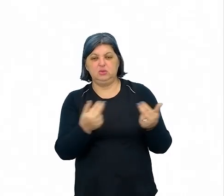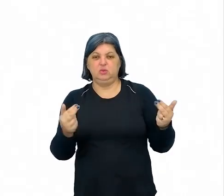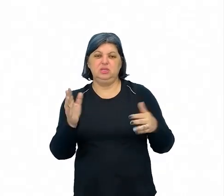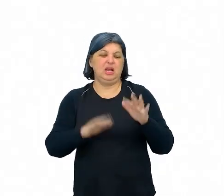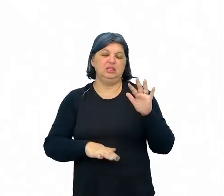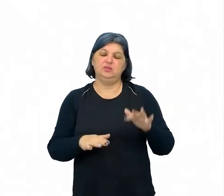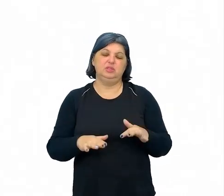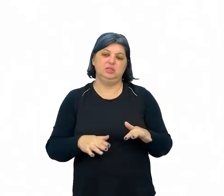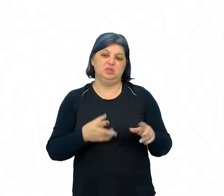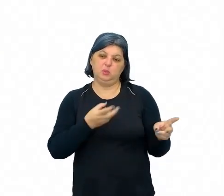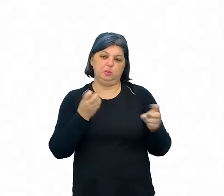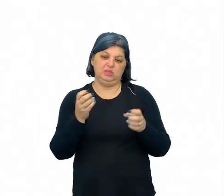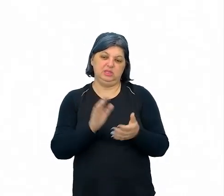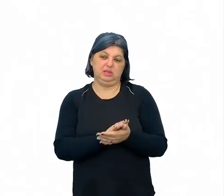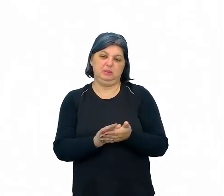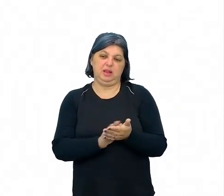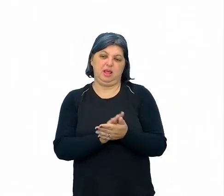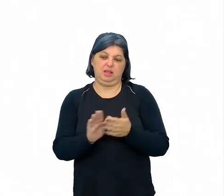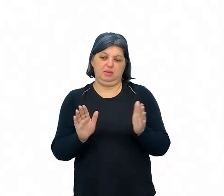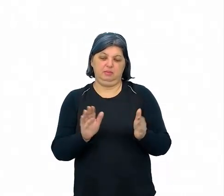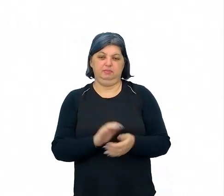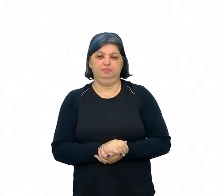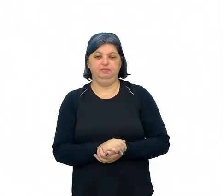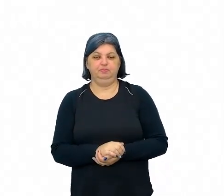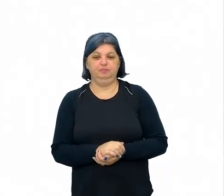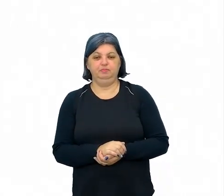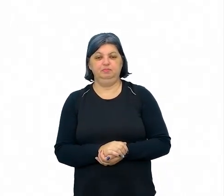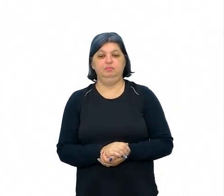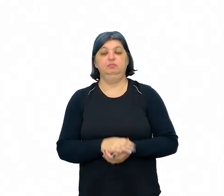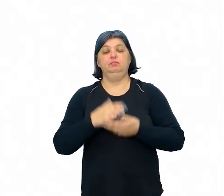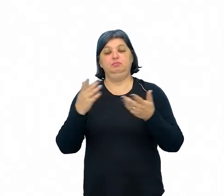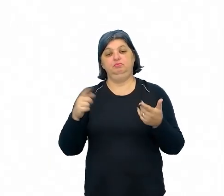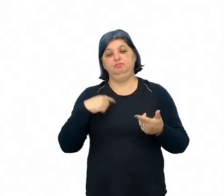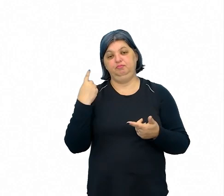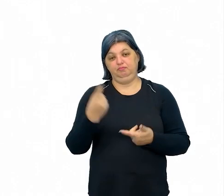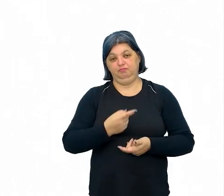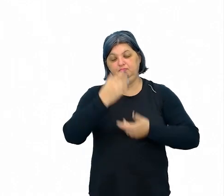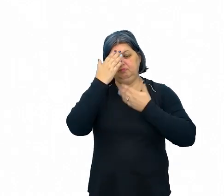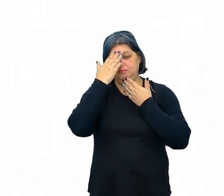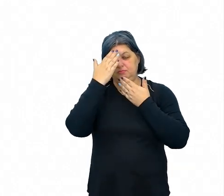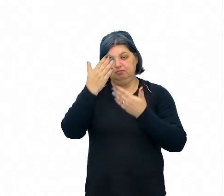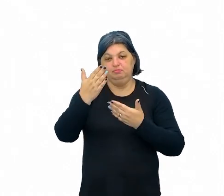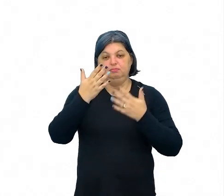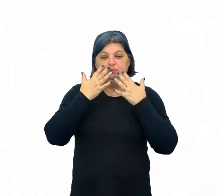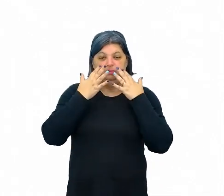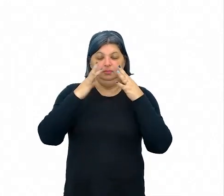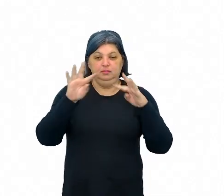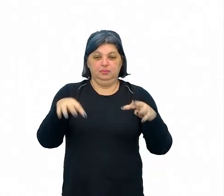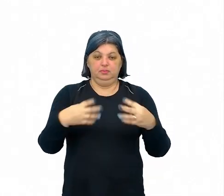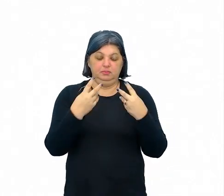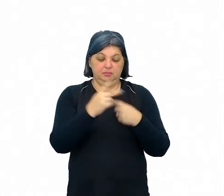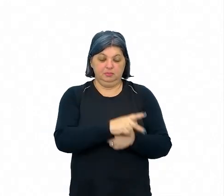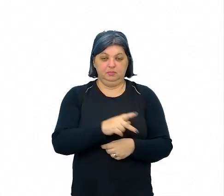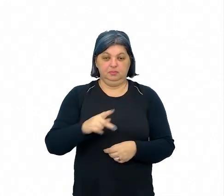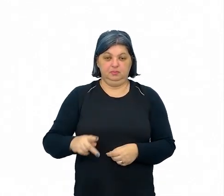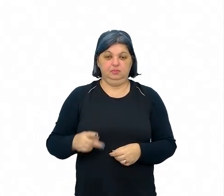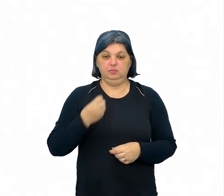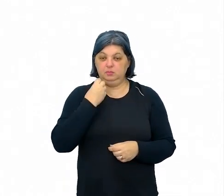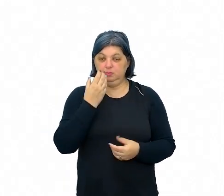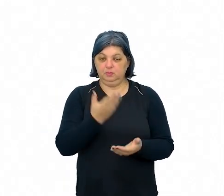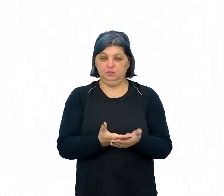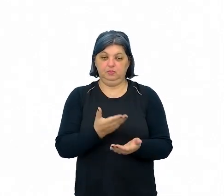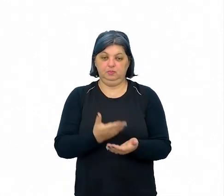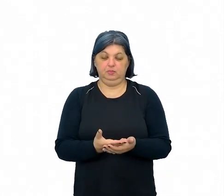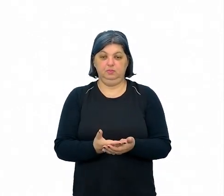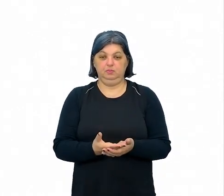às vezes não havia pensado, tá bom? Então, nós agradecemos pela sua atenção, professor, bons